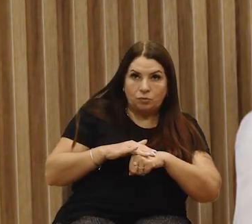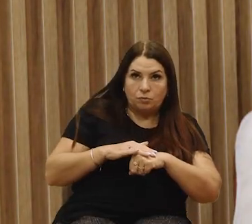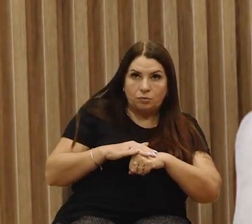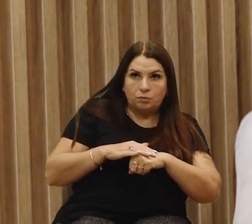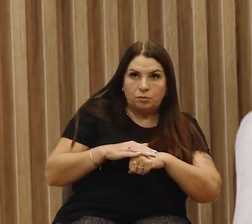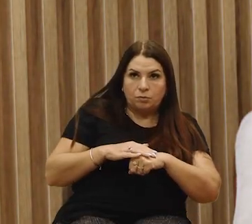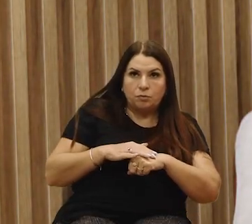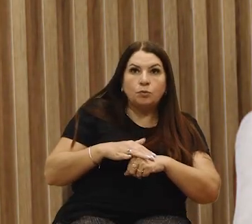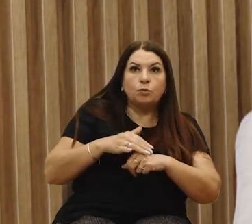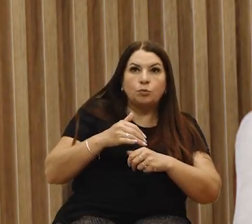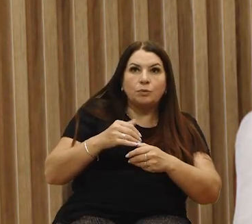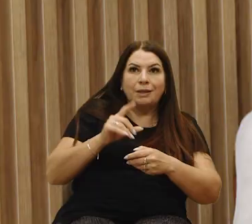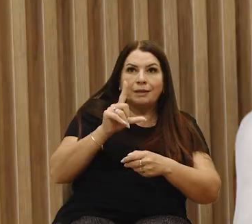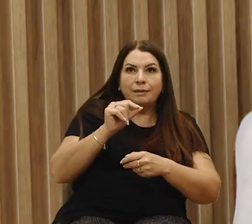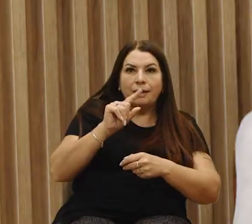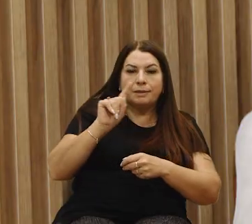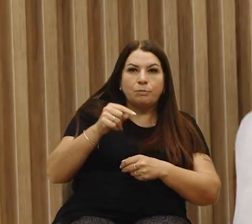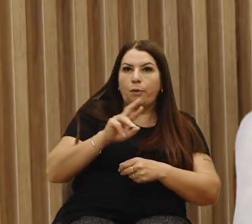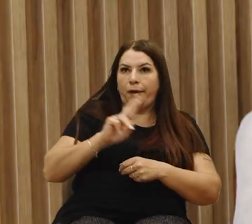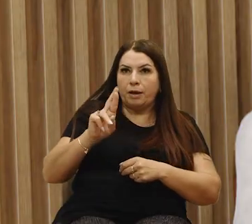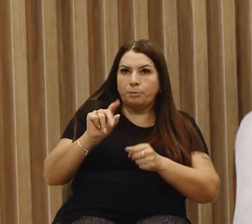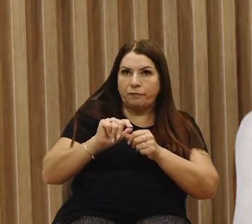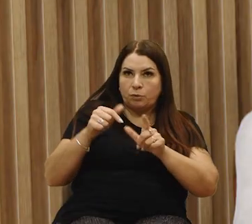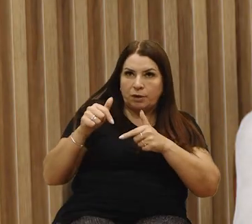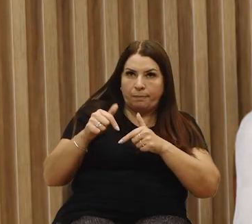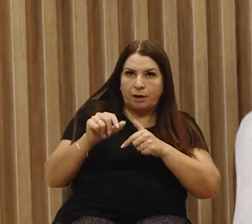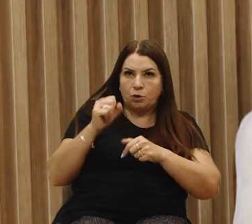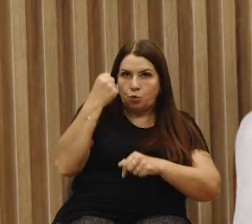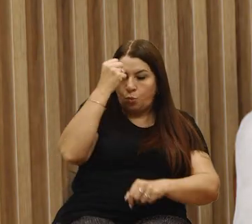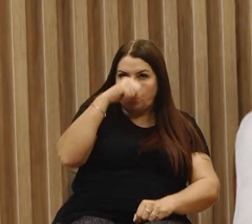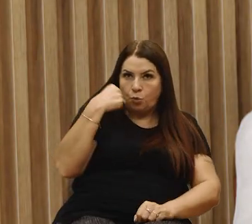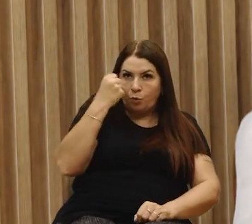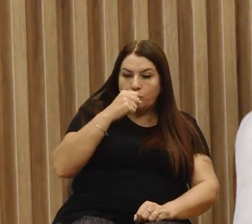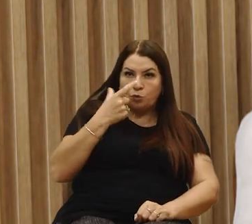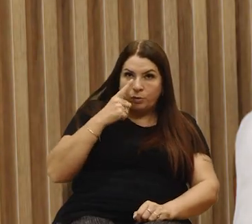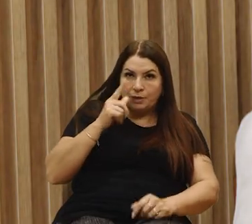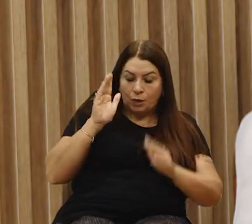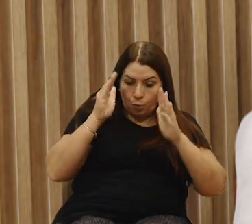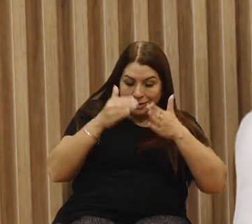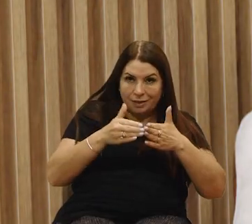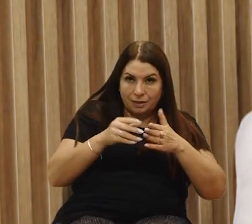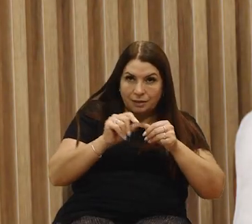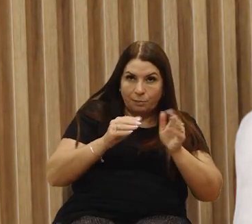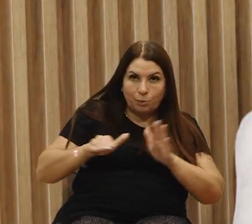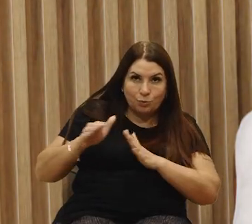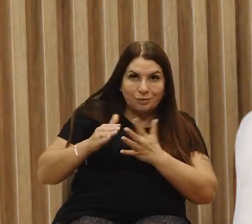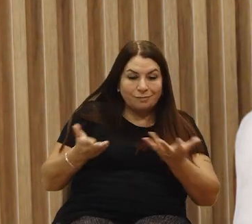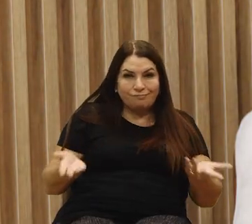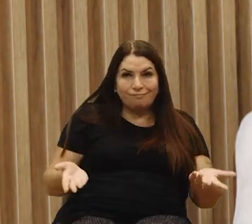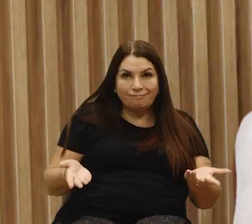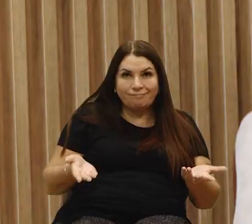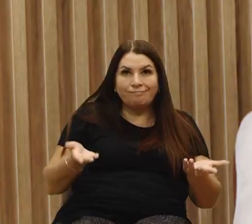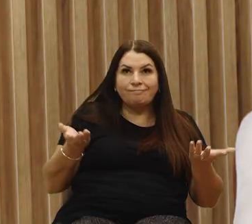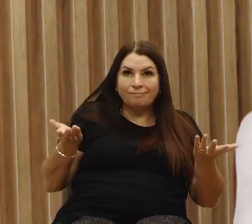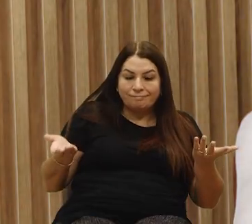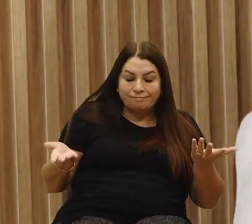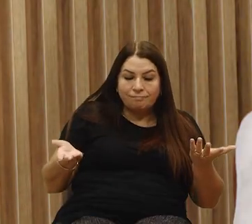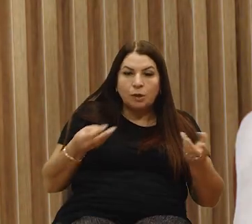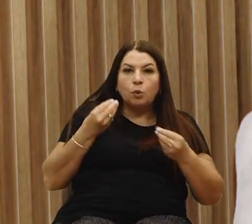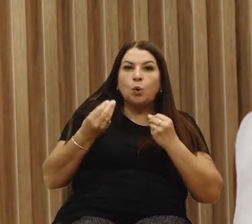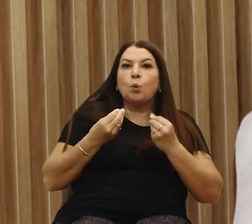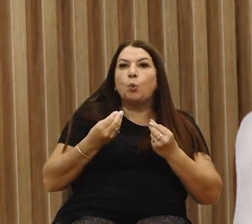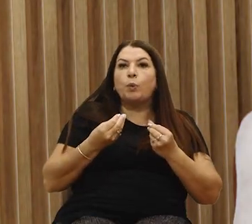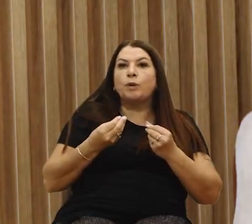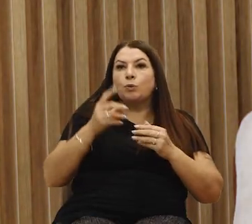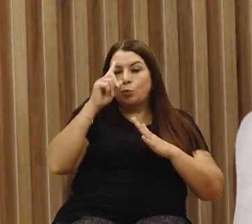aqui, você recebe 10 mil reais ali para fazer o trabalho de 8 horas. Consegue te concentrar e produzir? Então, quando